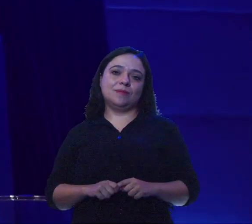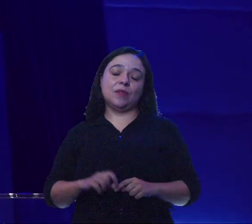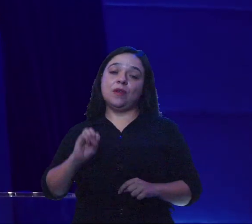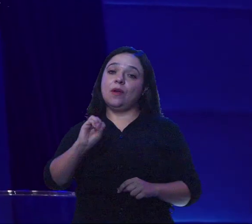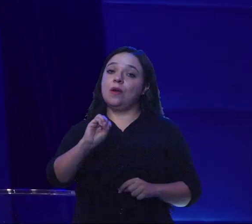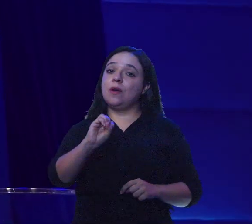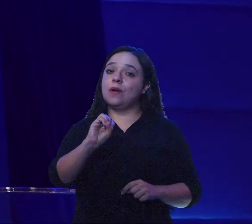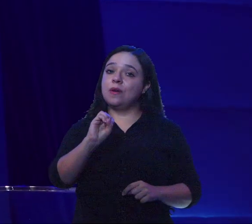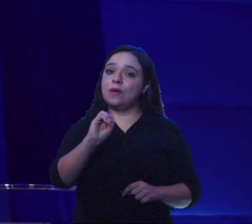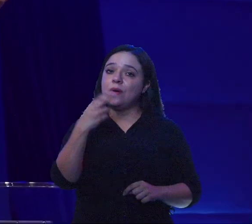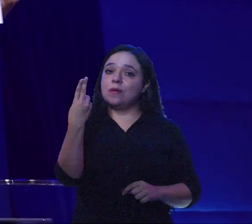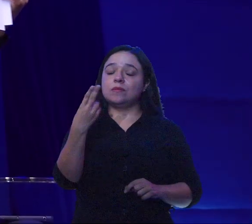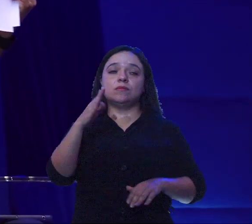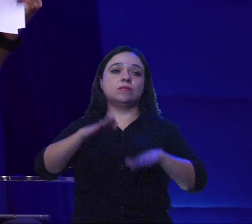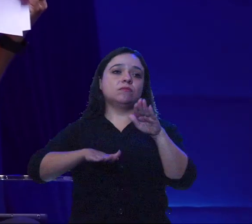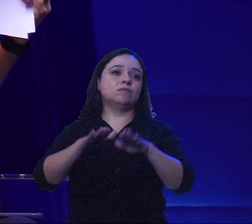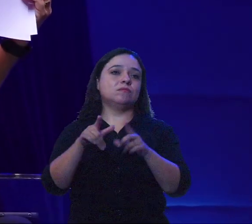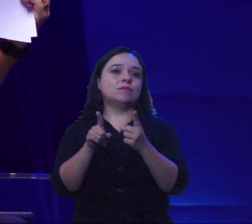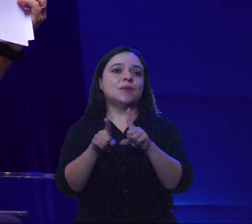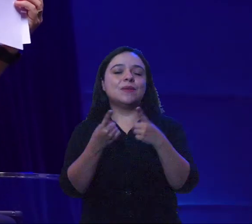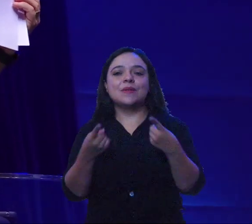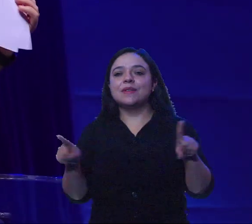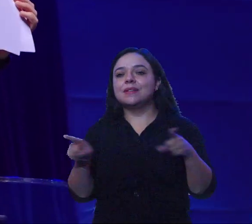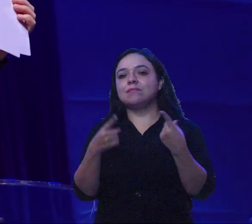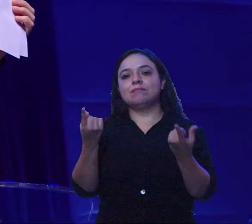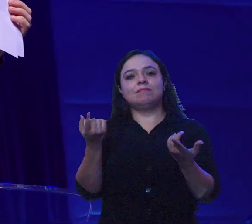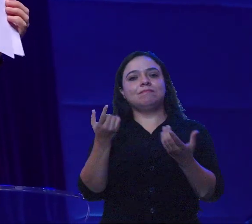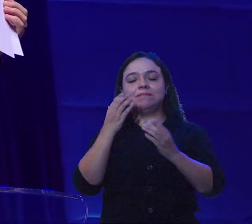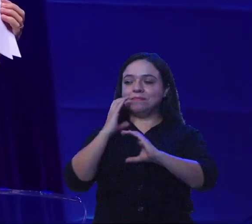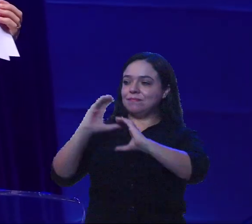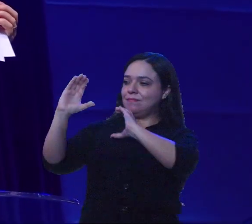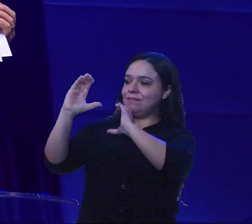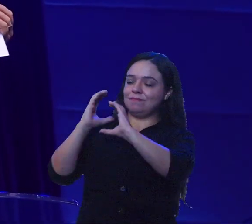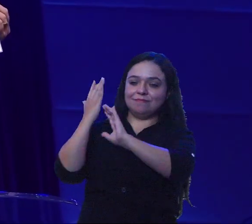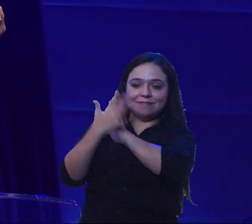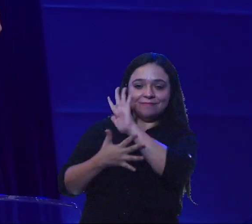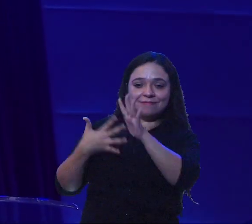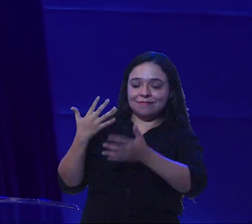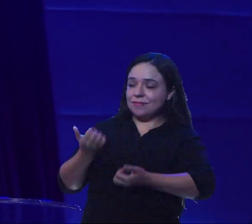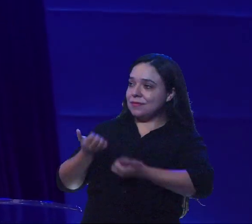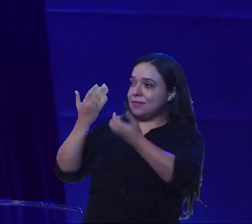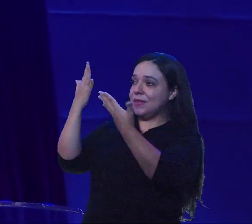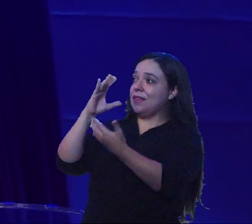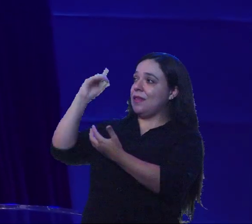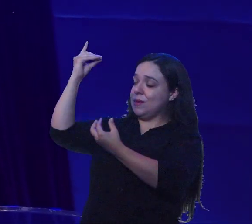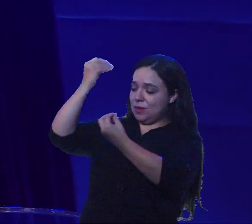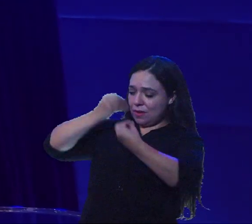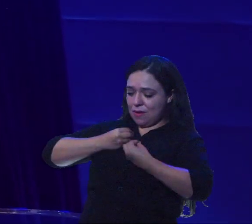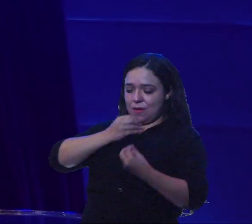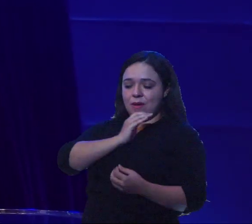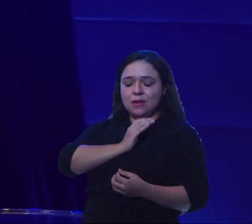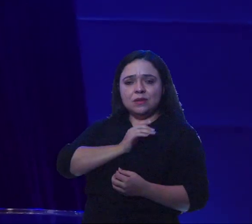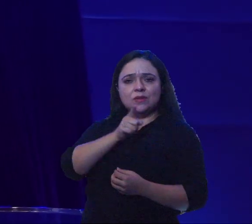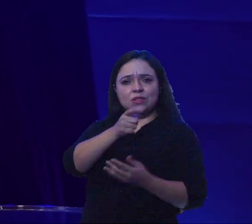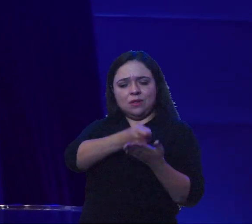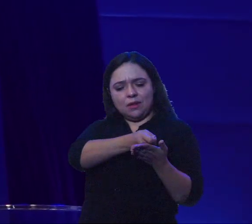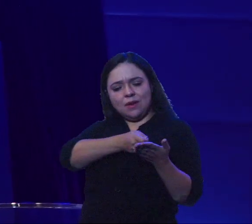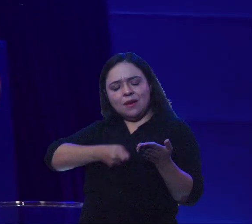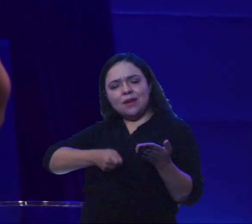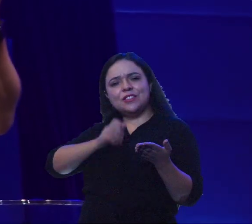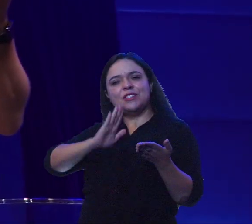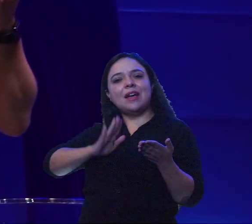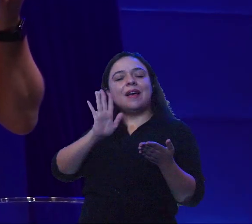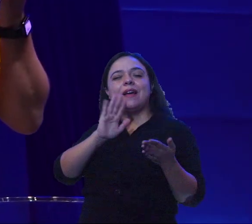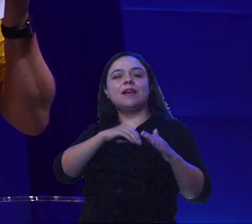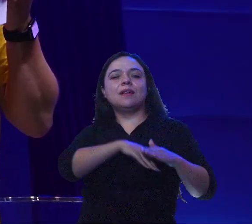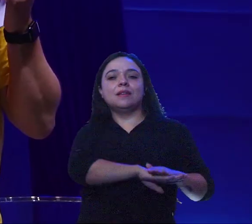Talvez são músicas, canções que Deus colocou no teu coração de tanto tempo que você achava que era para ficar